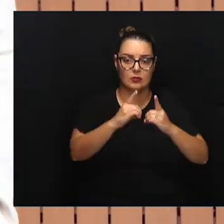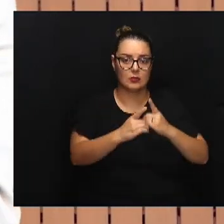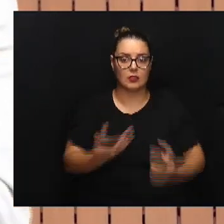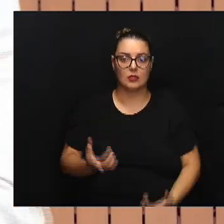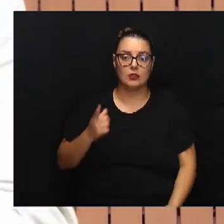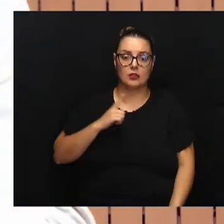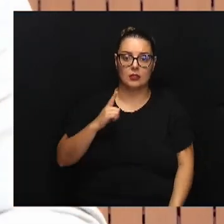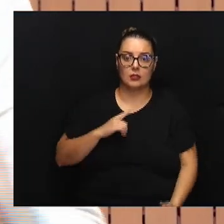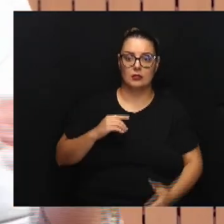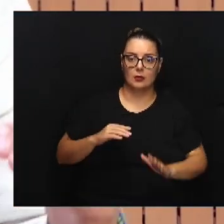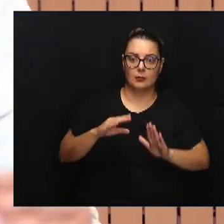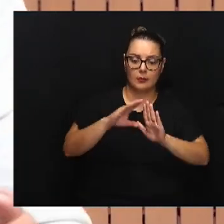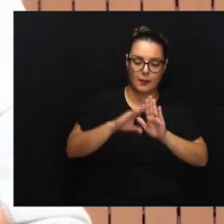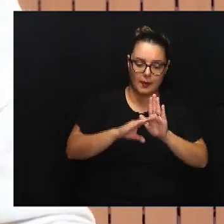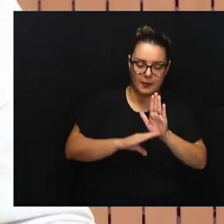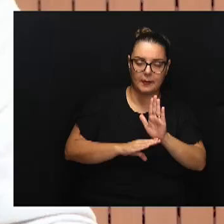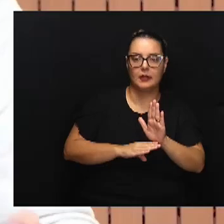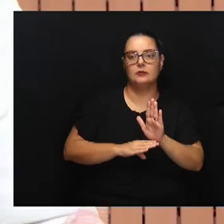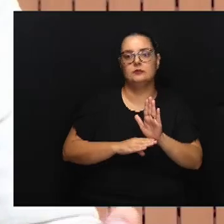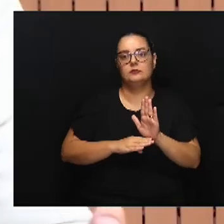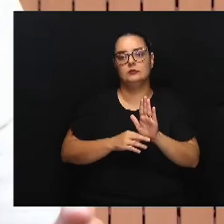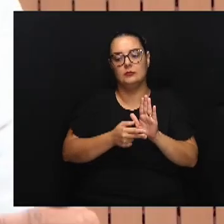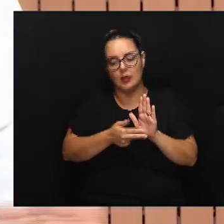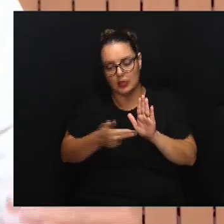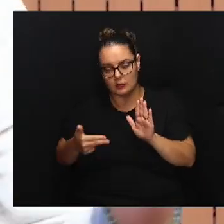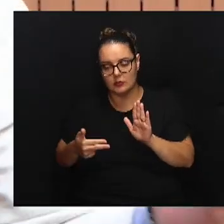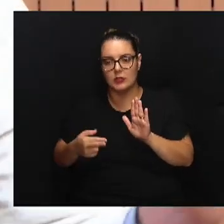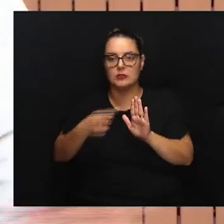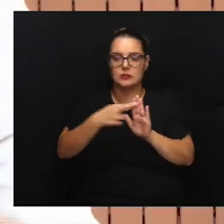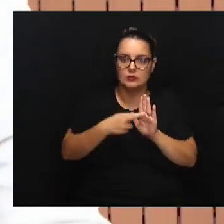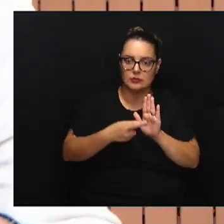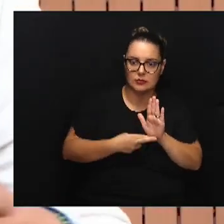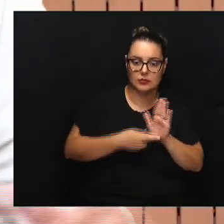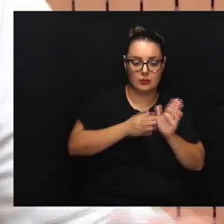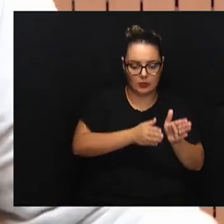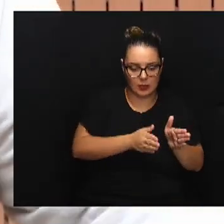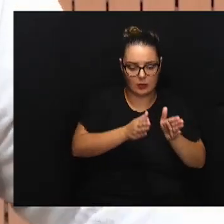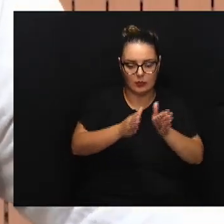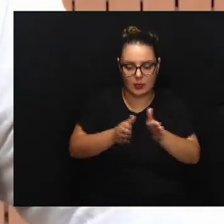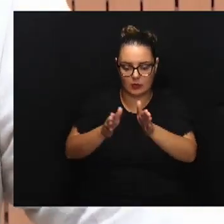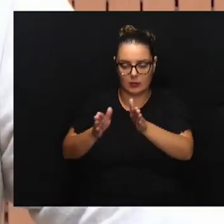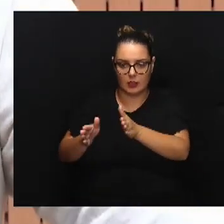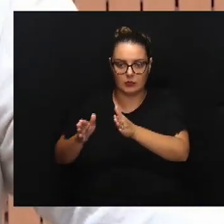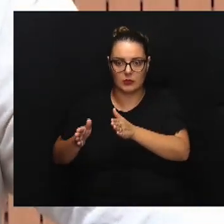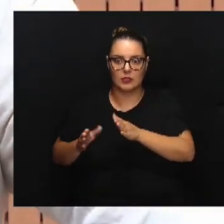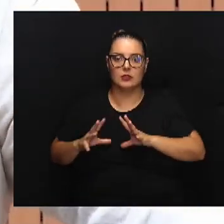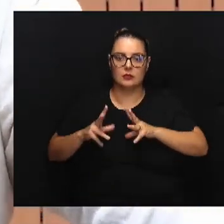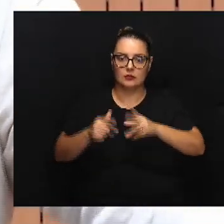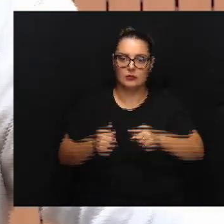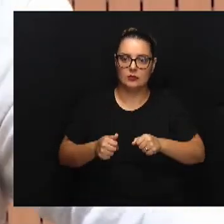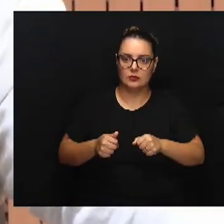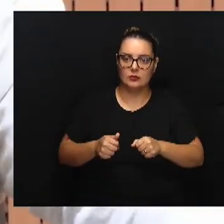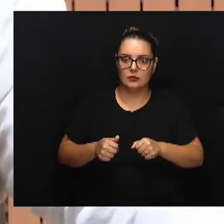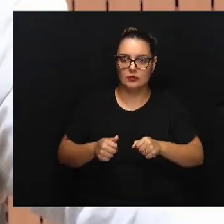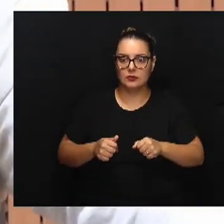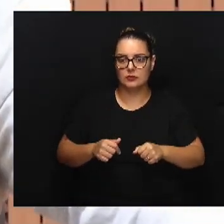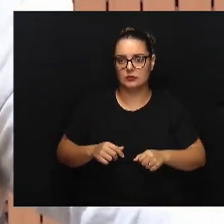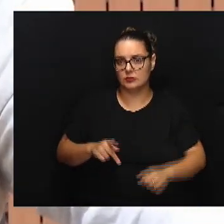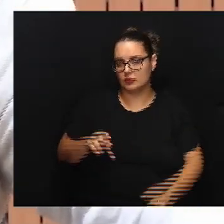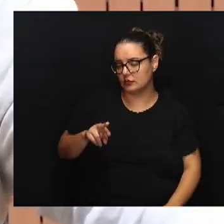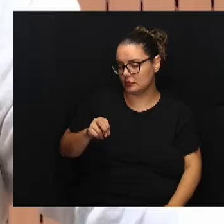tem seus segmentos, ele tem suas regras, ele tem suas etapas, ele tem todas as suas